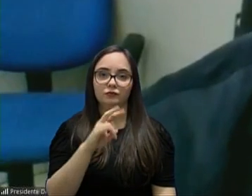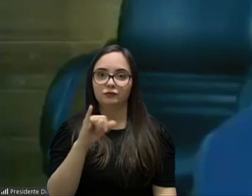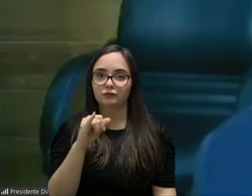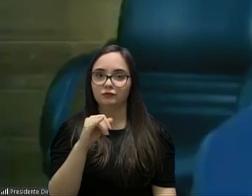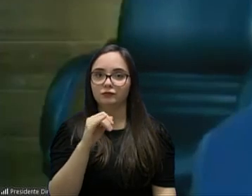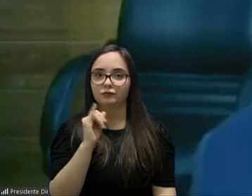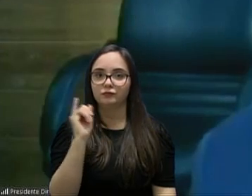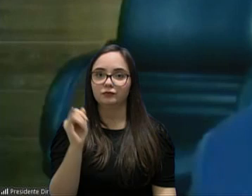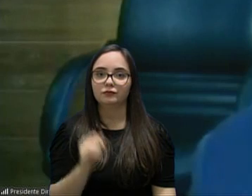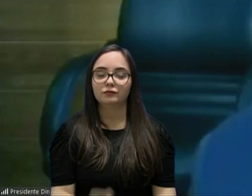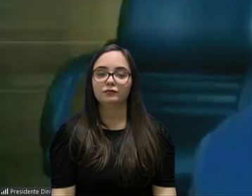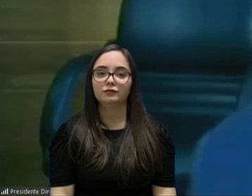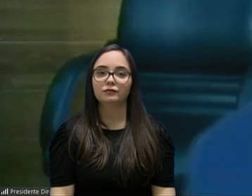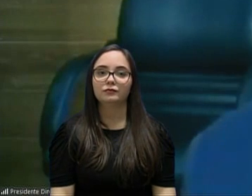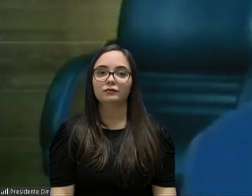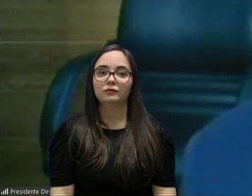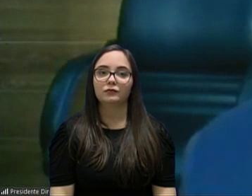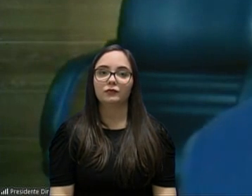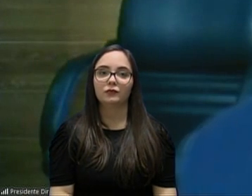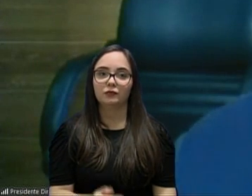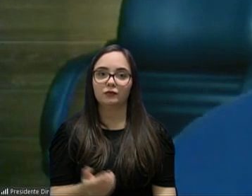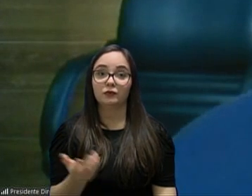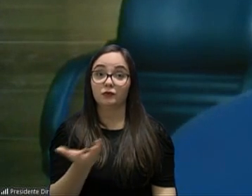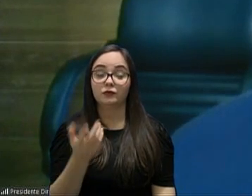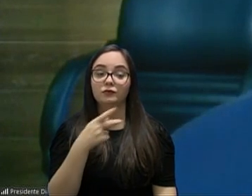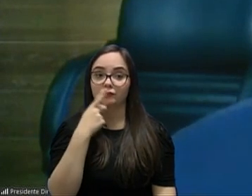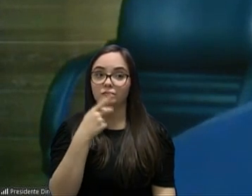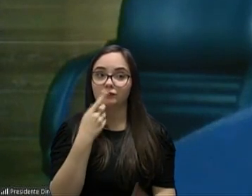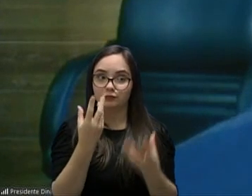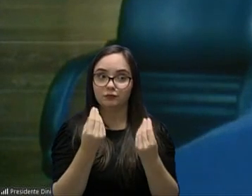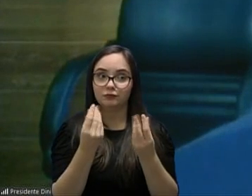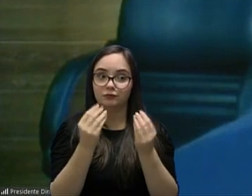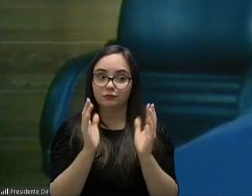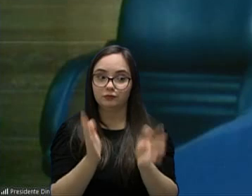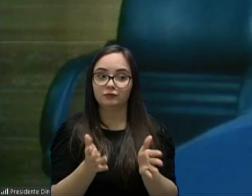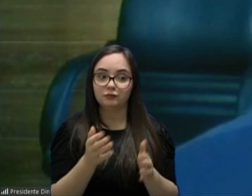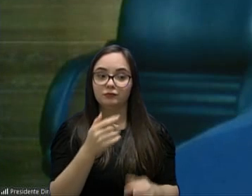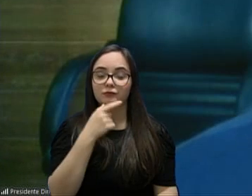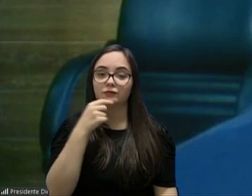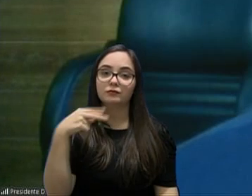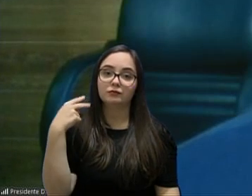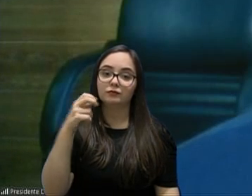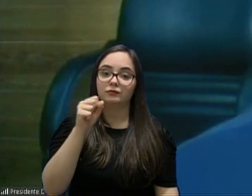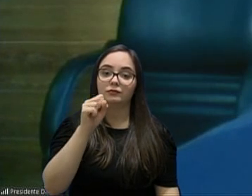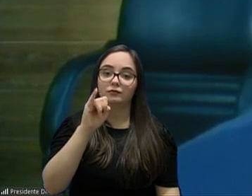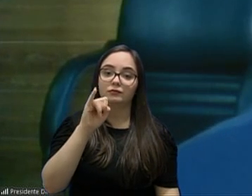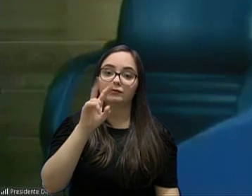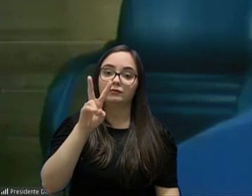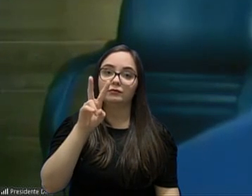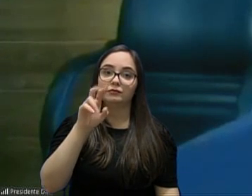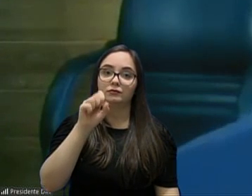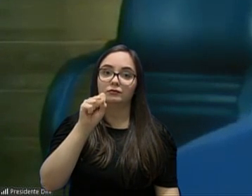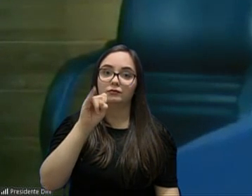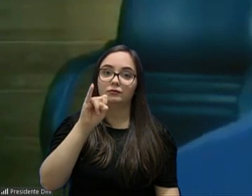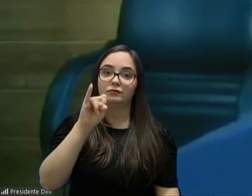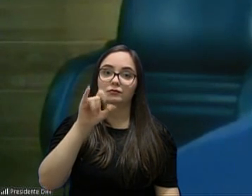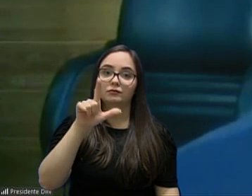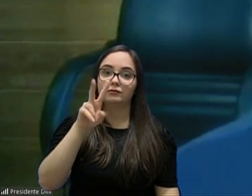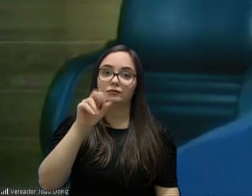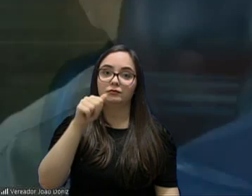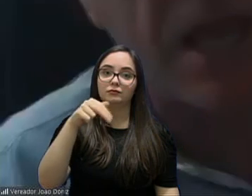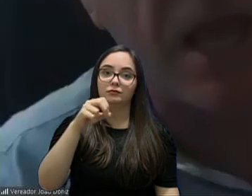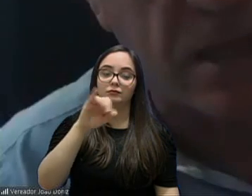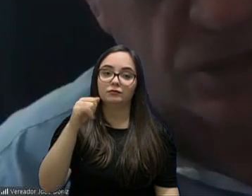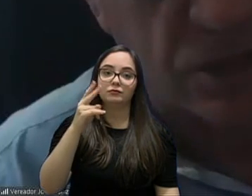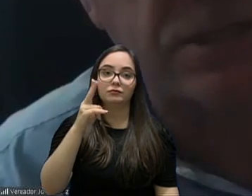Por favor, vereador João, todos nós falamos bastante. O vereador Silvano Júnior, ele está aqui aguardando há 3 horas para falar, vereador.